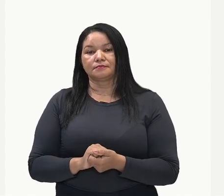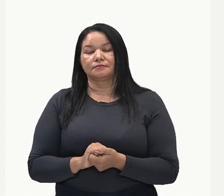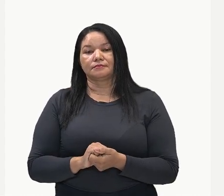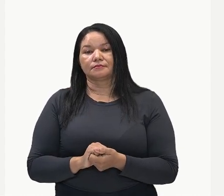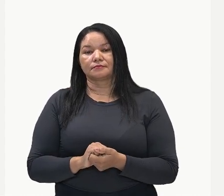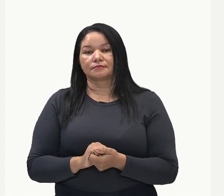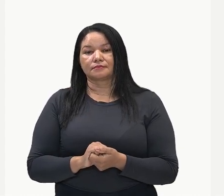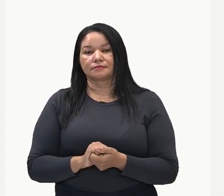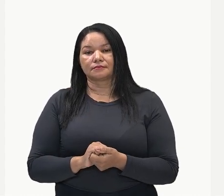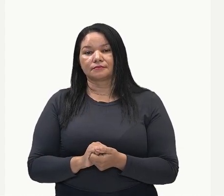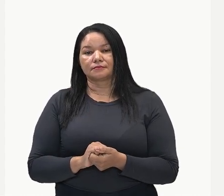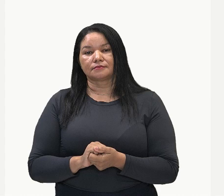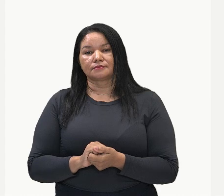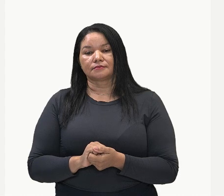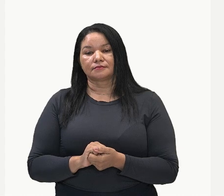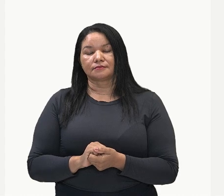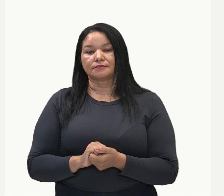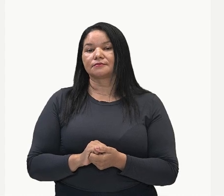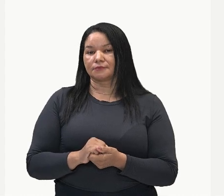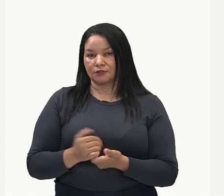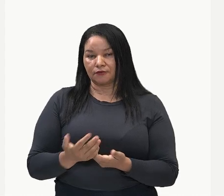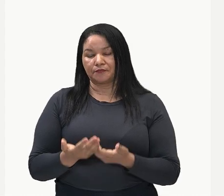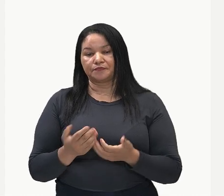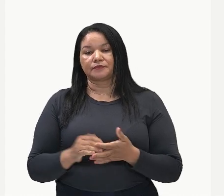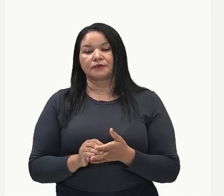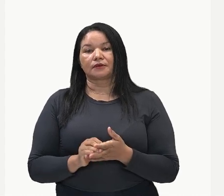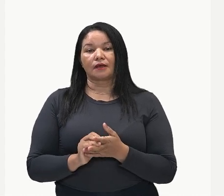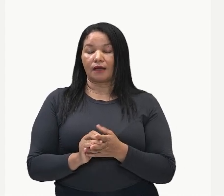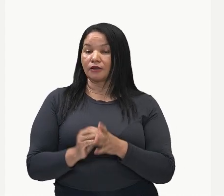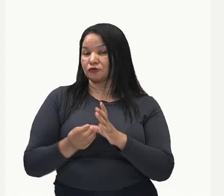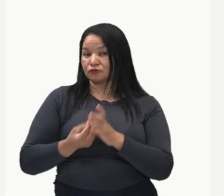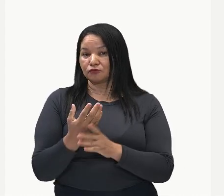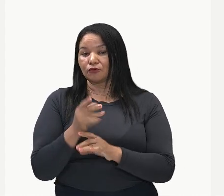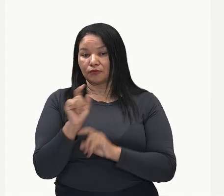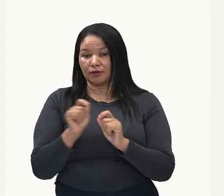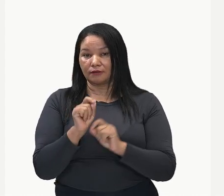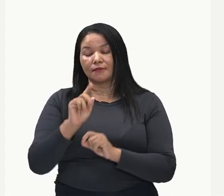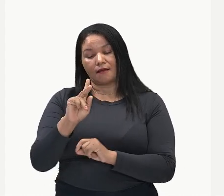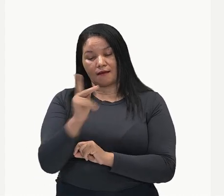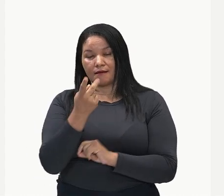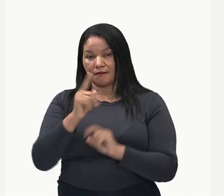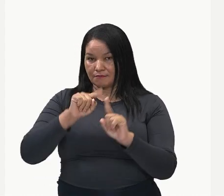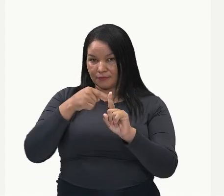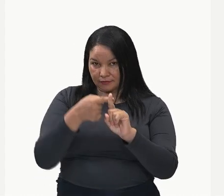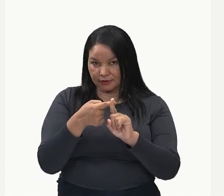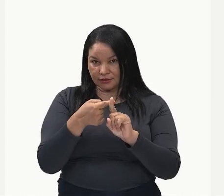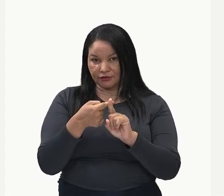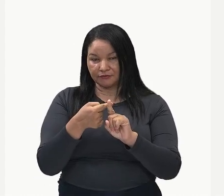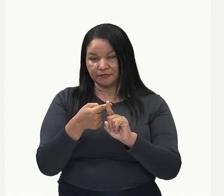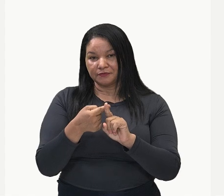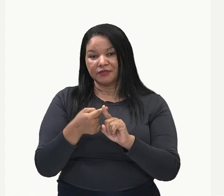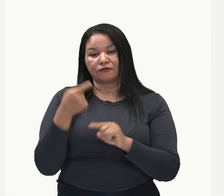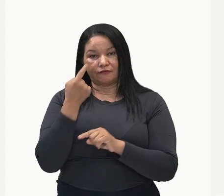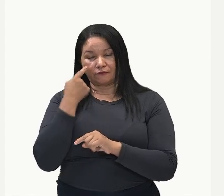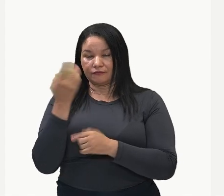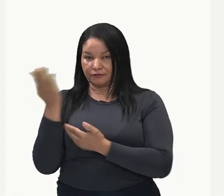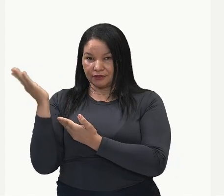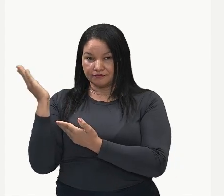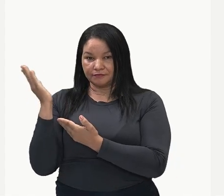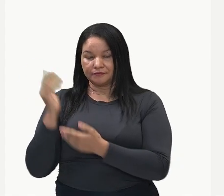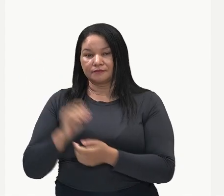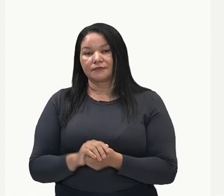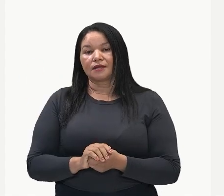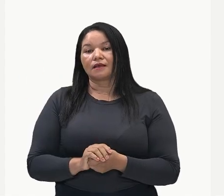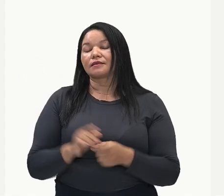né, no H+, como vocês já observaram. E também, a segunda